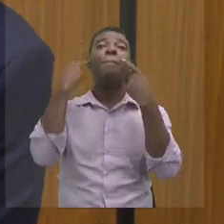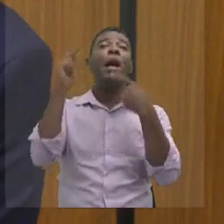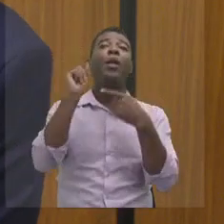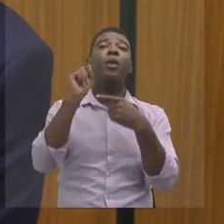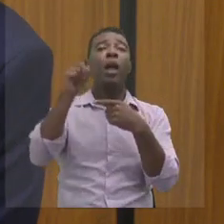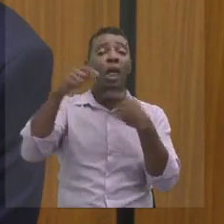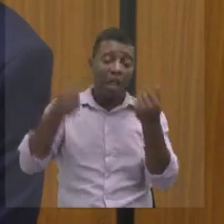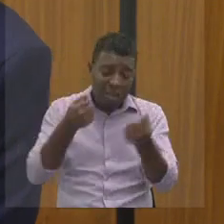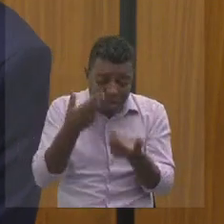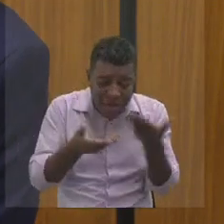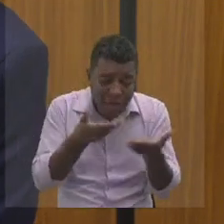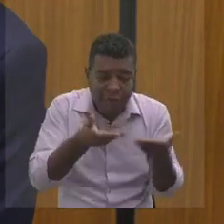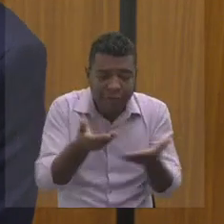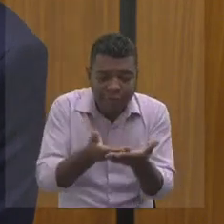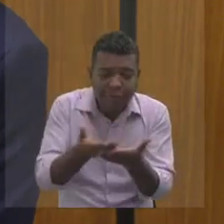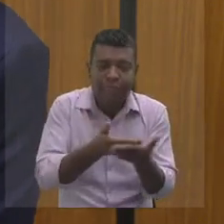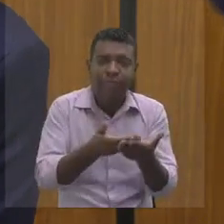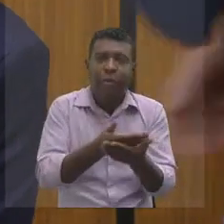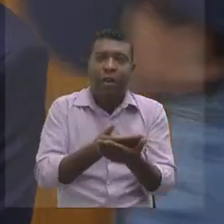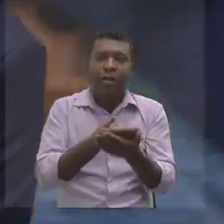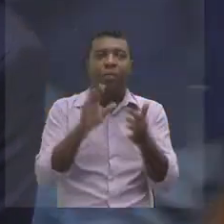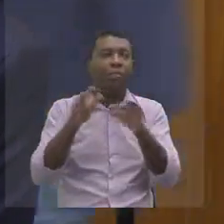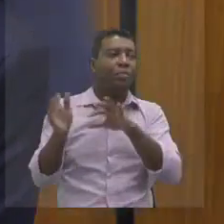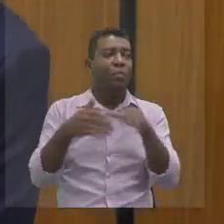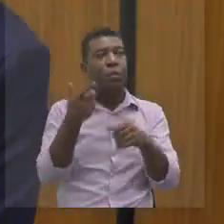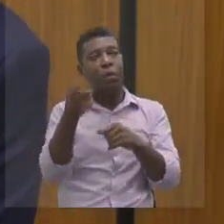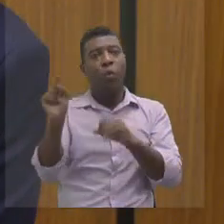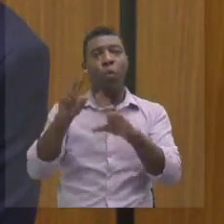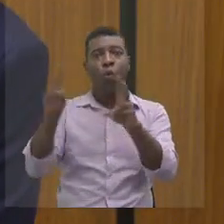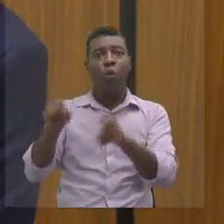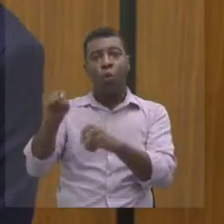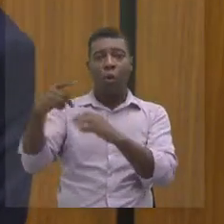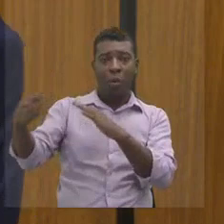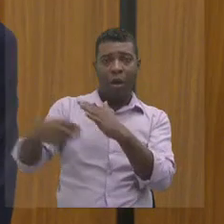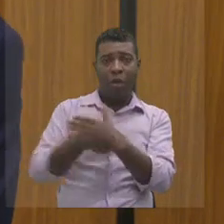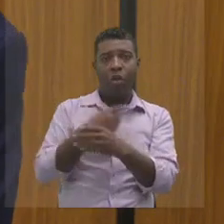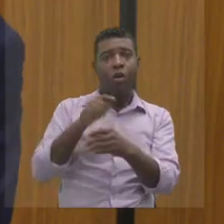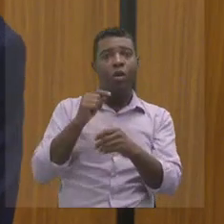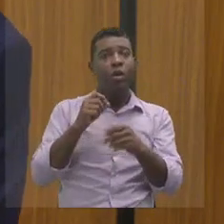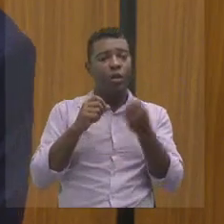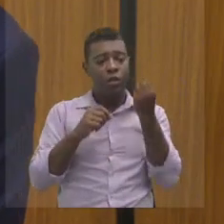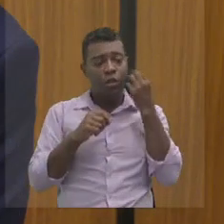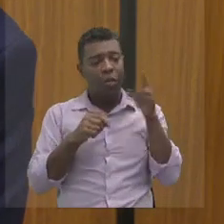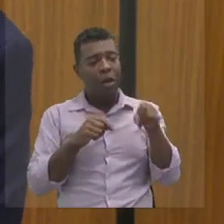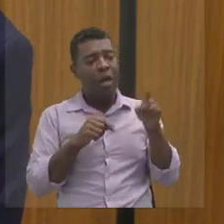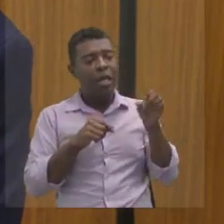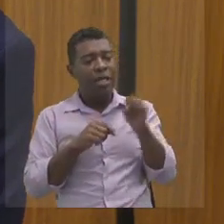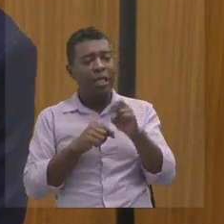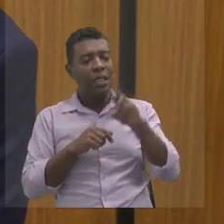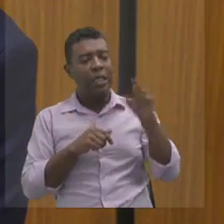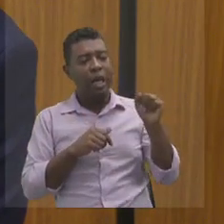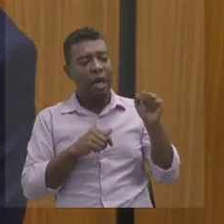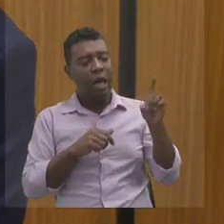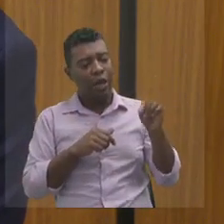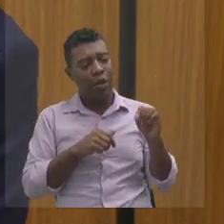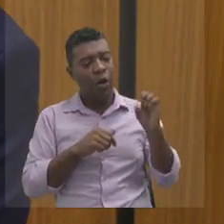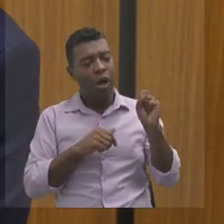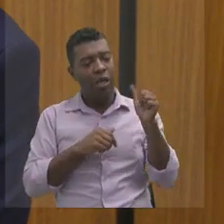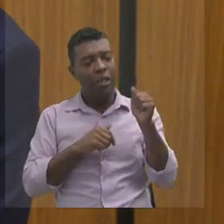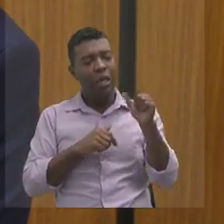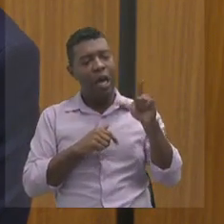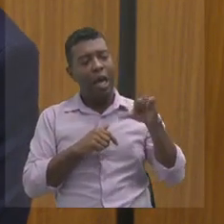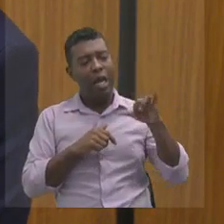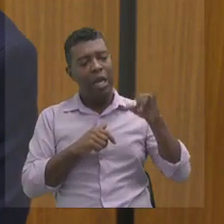um tema que o senhor perguntou também foi com relação ao projeto de Serra do Salitre a carne do Paranaíba foi feito uma parceria